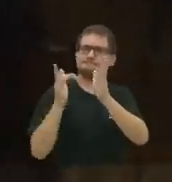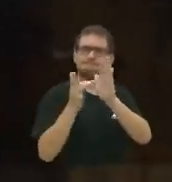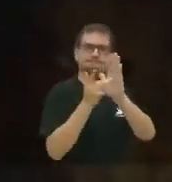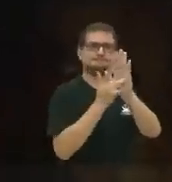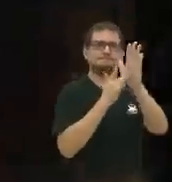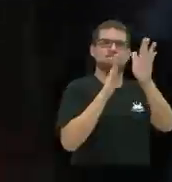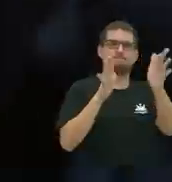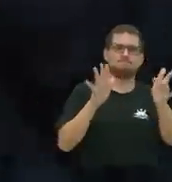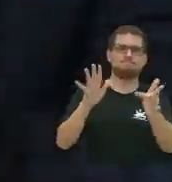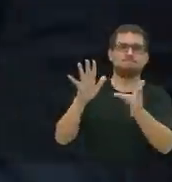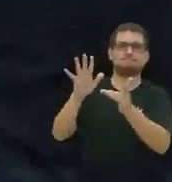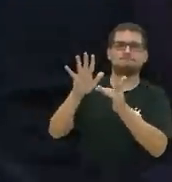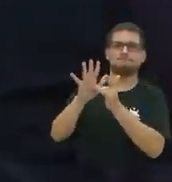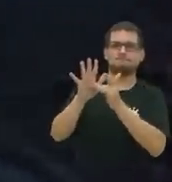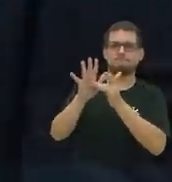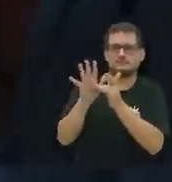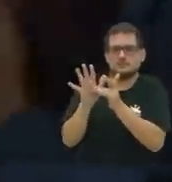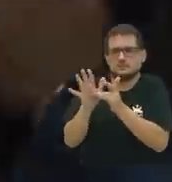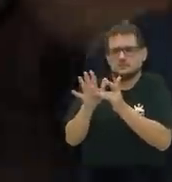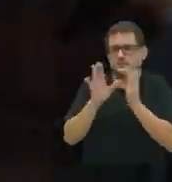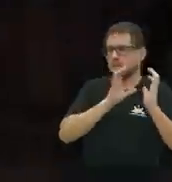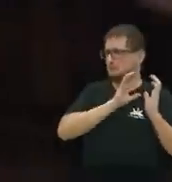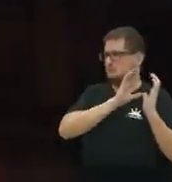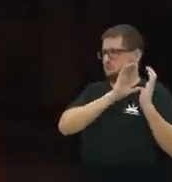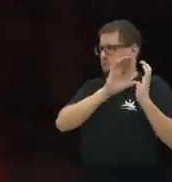dolorosa, ao Calvário ele seguiu.